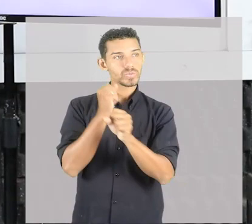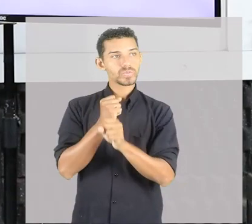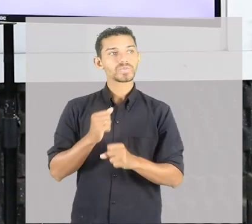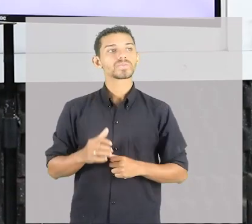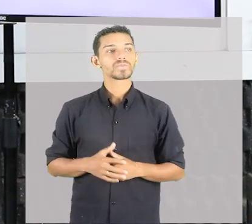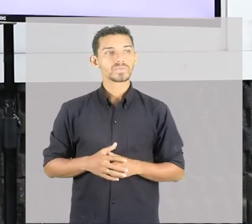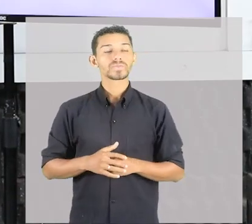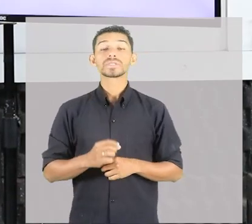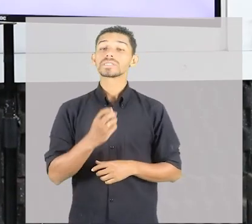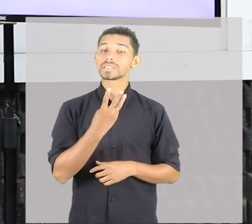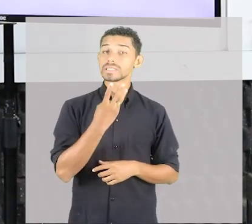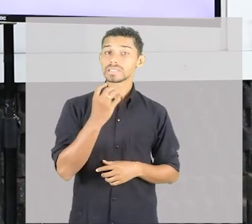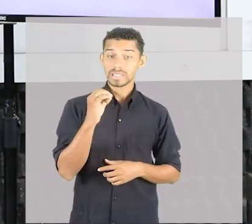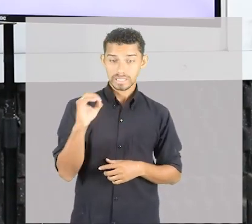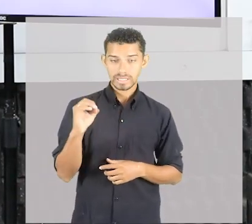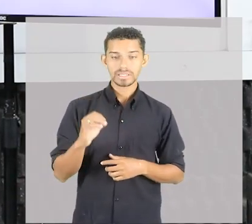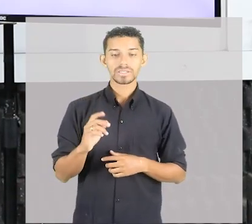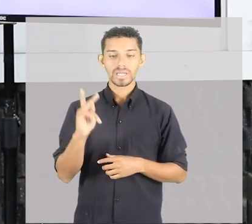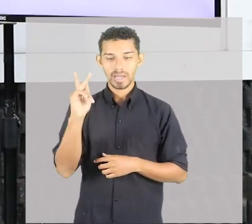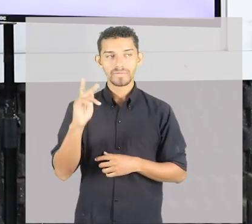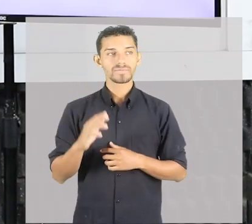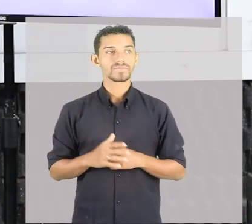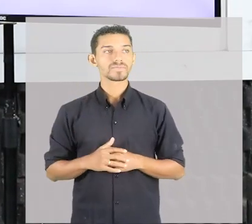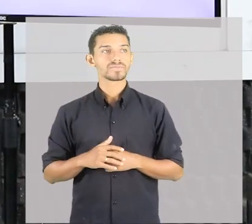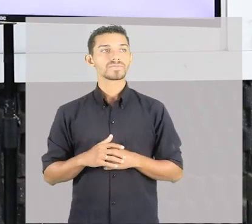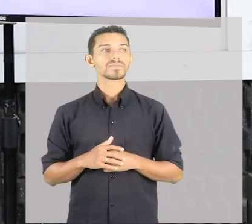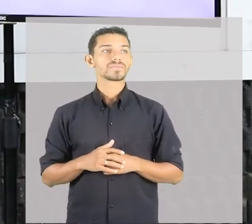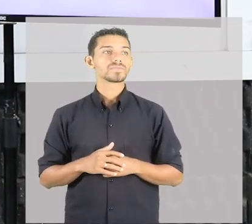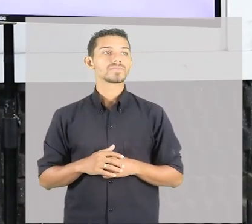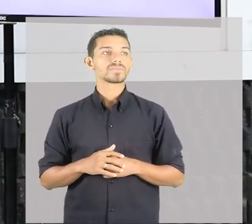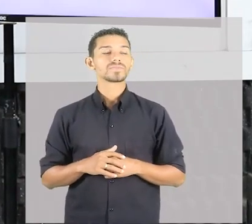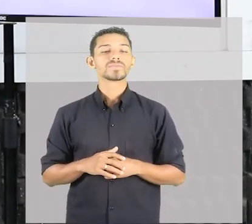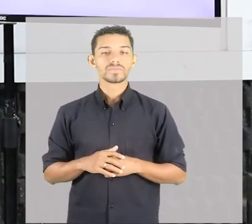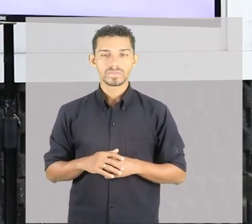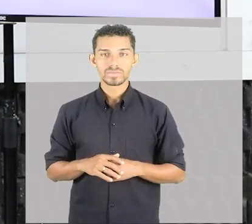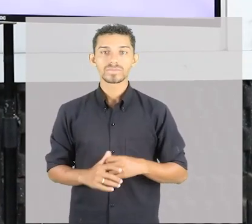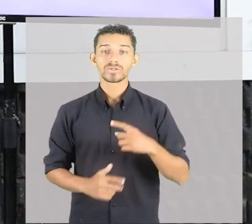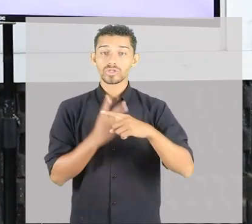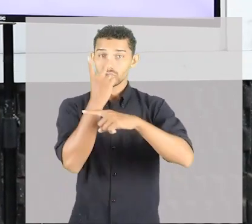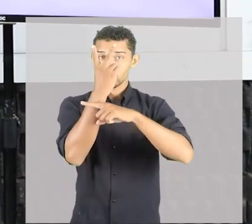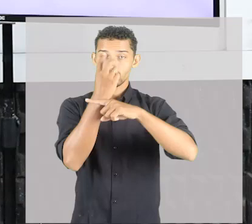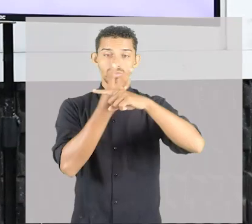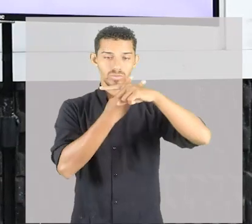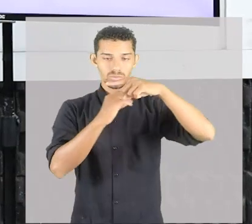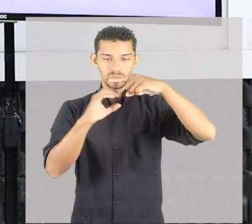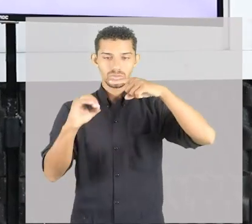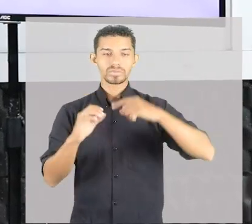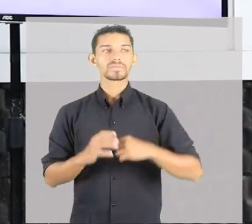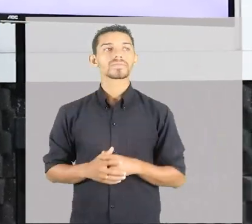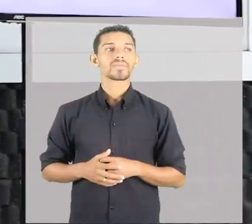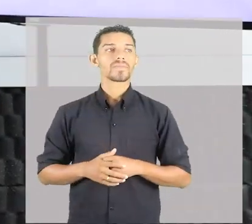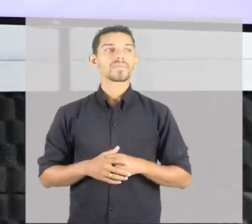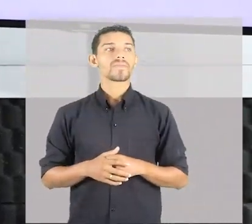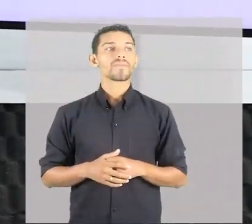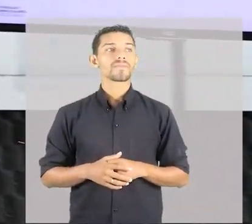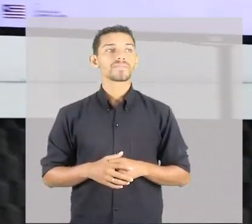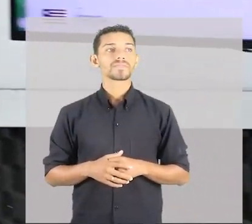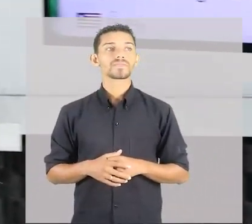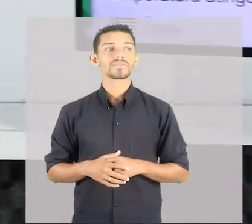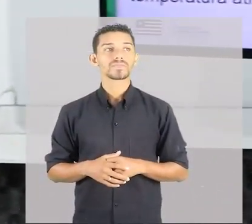300 k aí eu arrocho bem aqui ó 300 que é